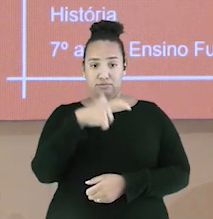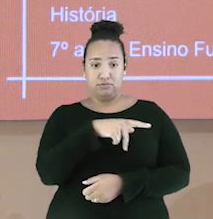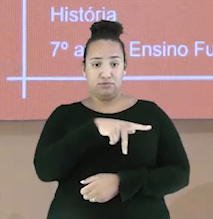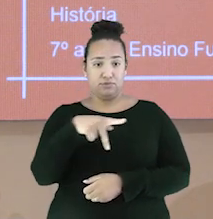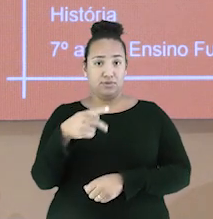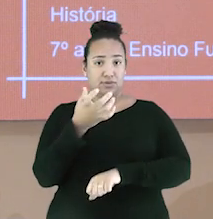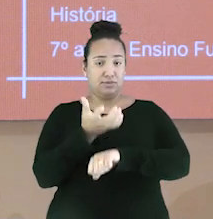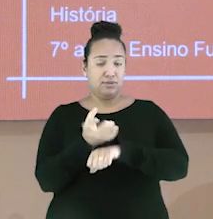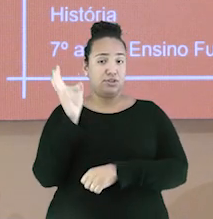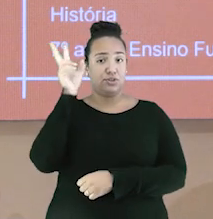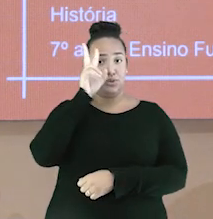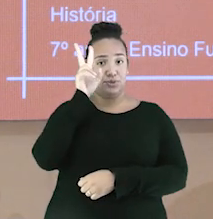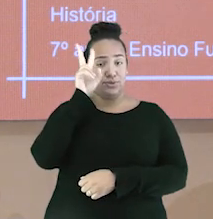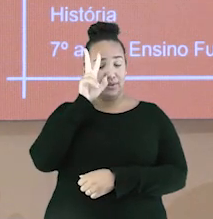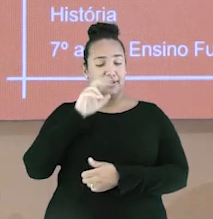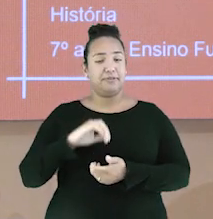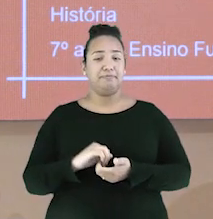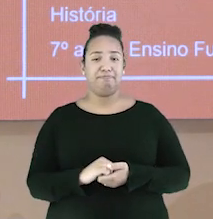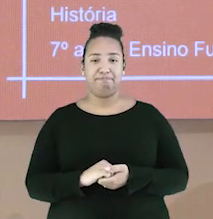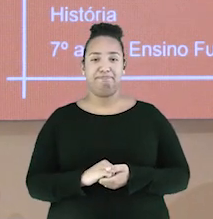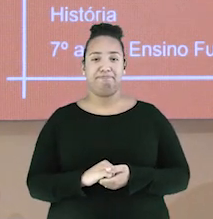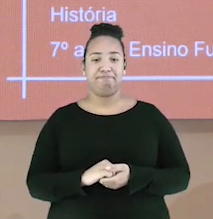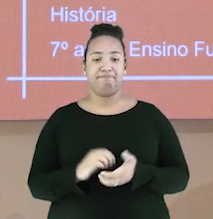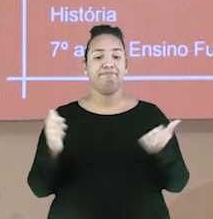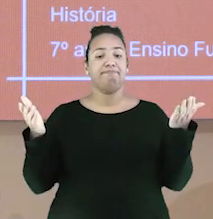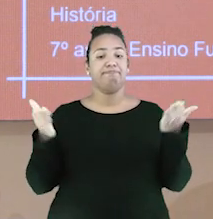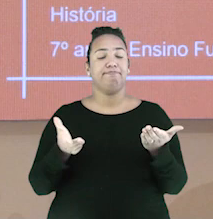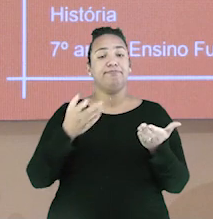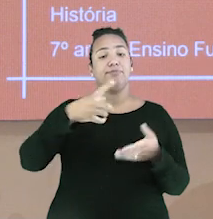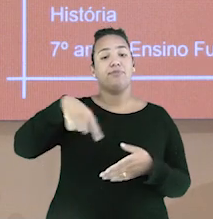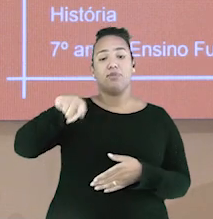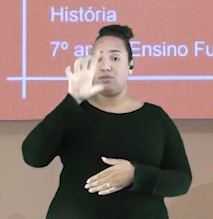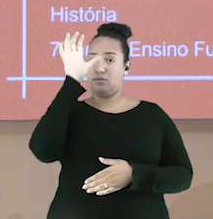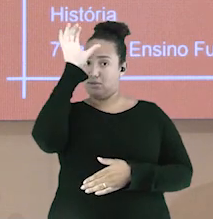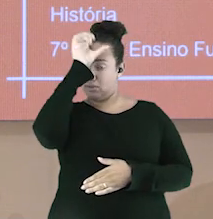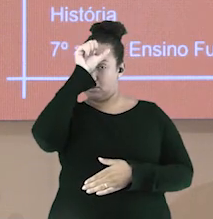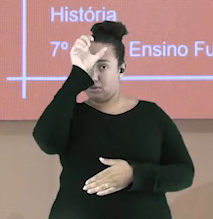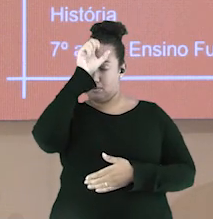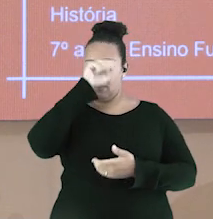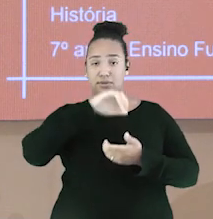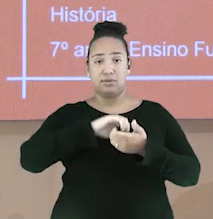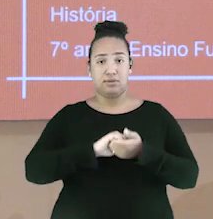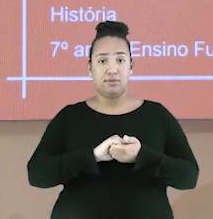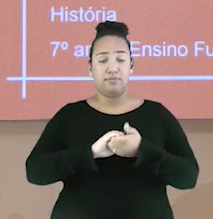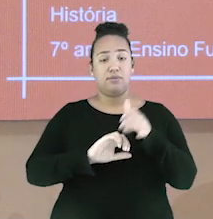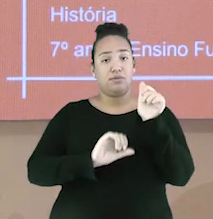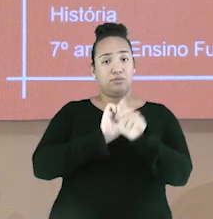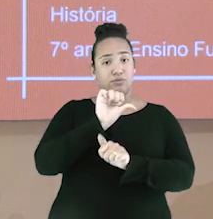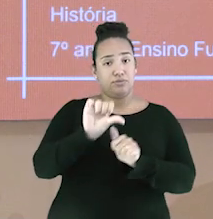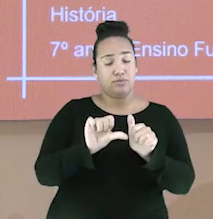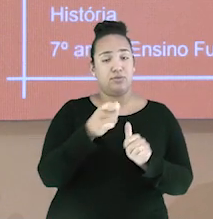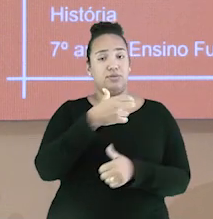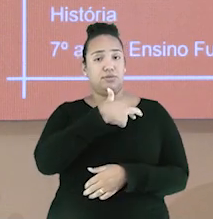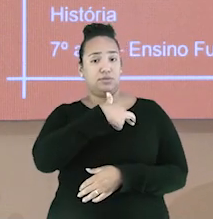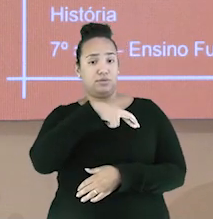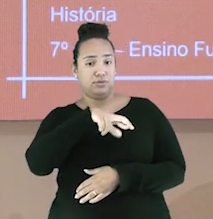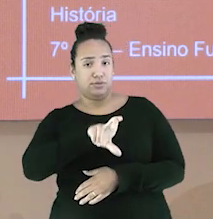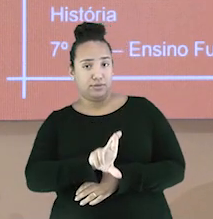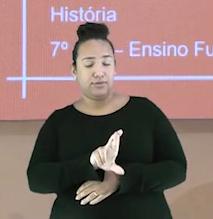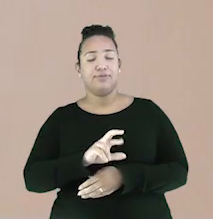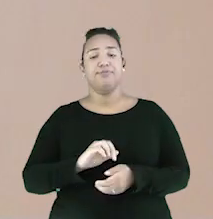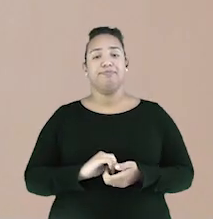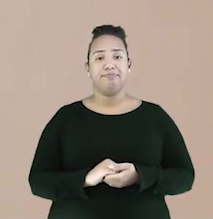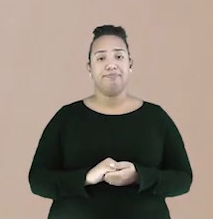História aqui do Dever em Casa. Hoje vamos aprender sobre as reformas religiosas e seus reflexos na